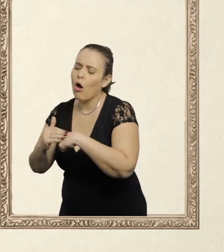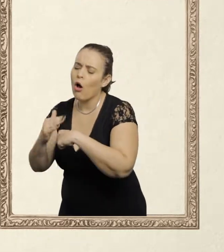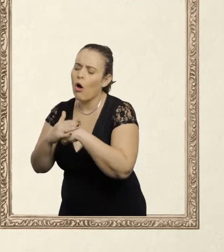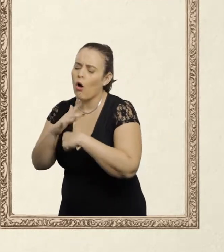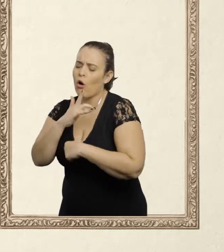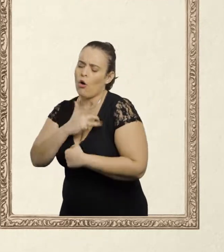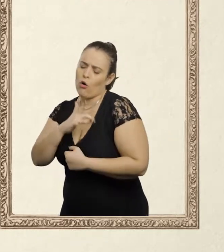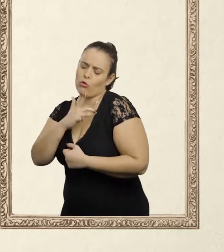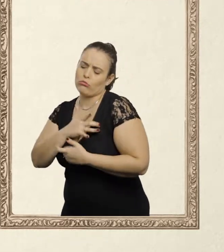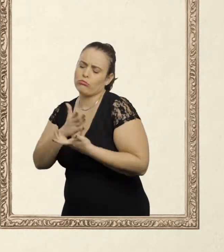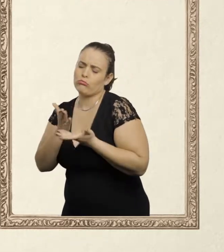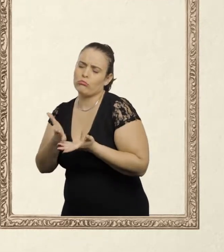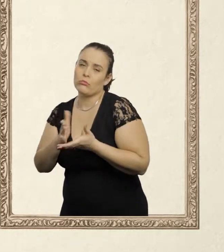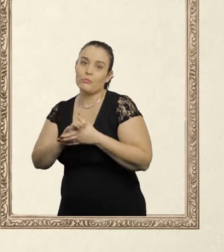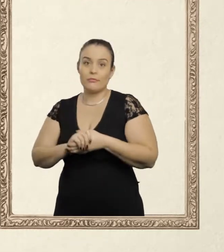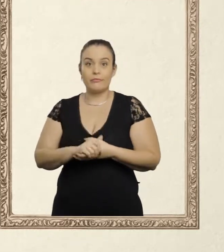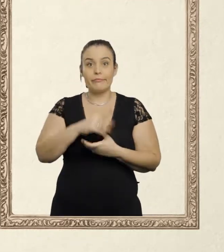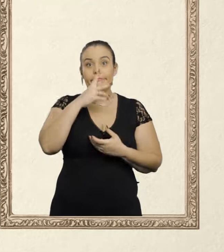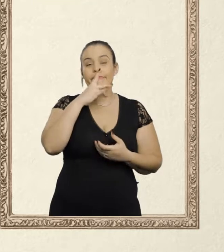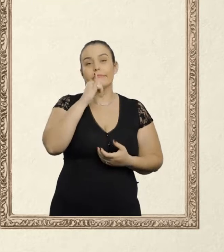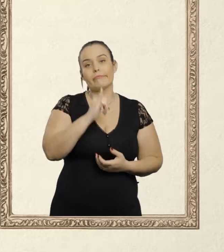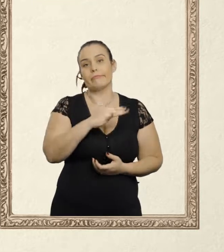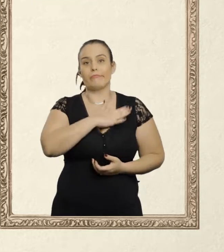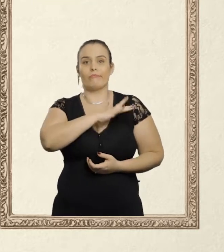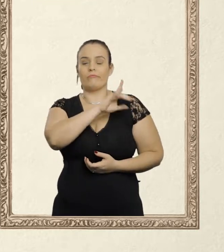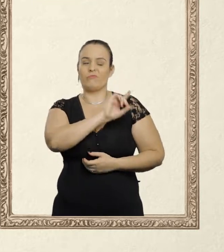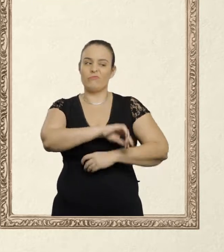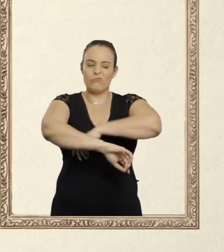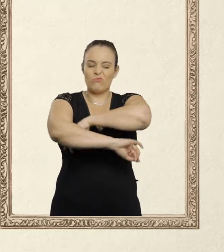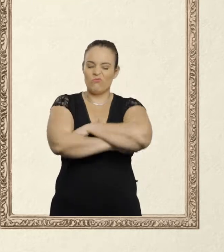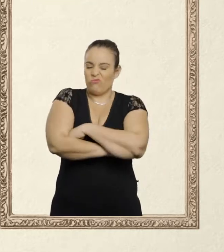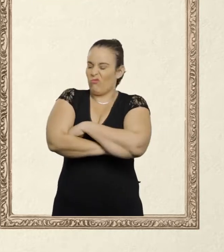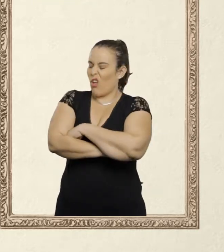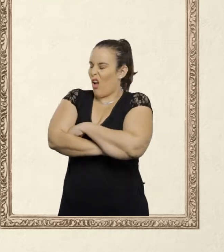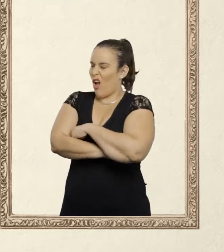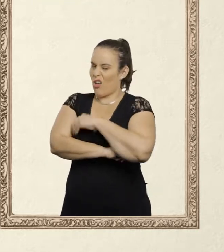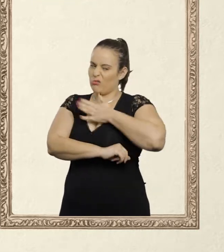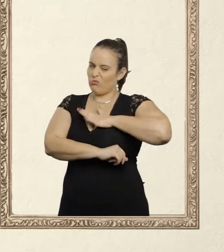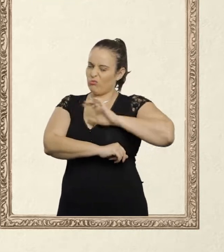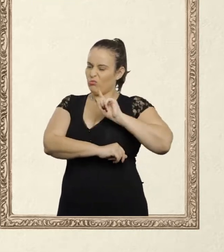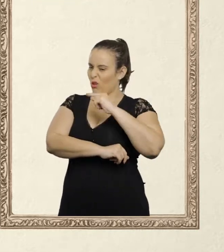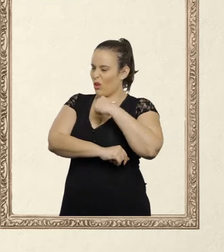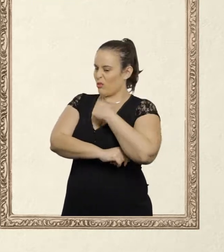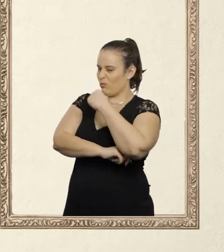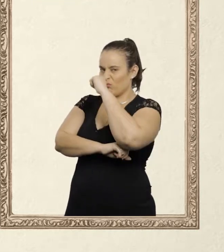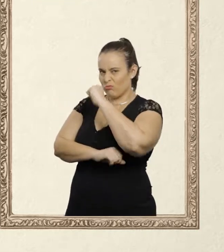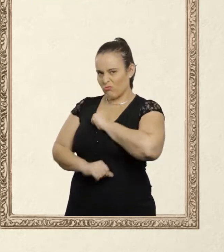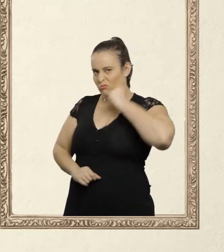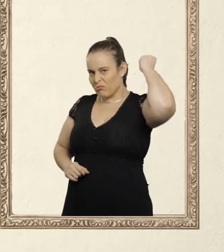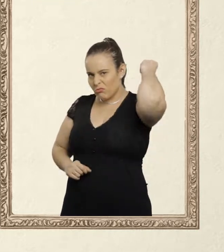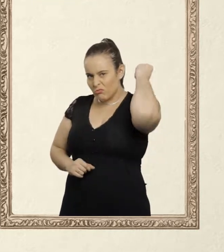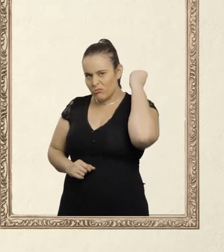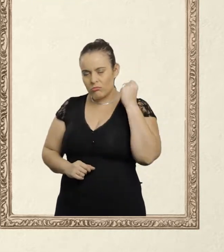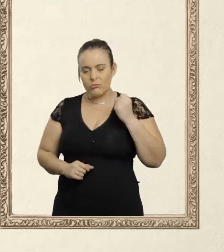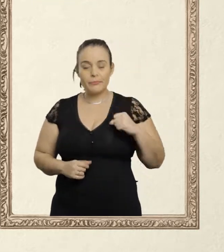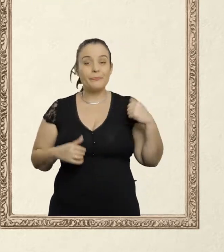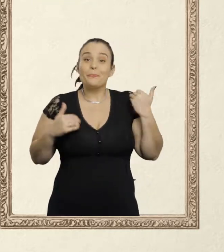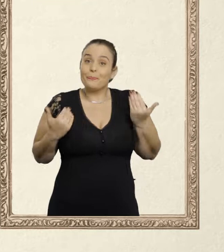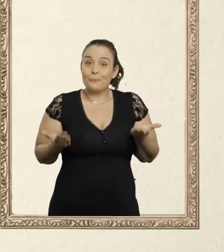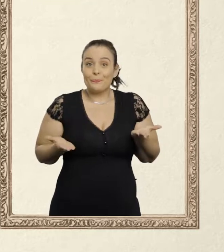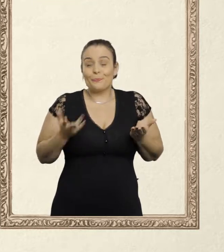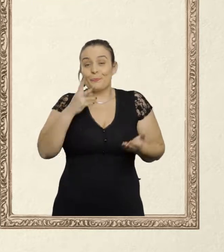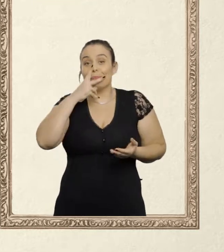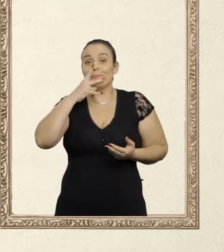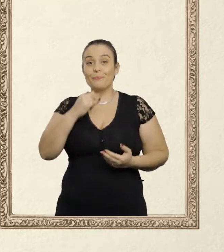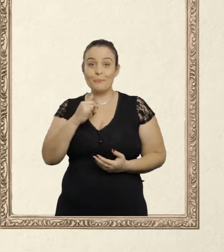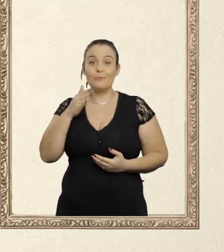que todos ficaram mimando a Naná. Ele achou que os filhos e a mulher gostavam mais da Naná do que dele. Ele ficou